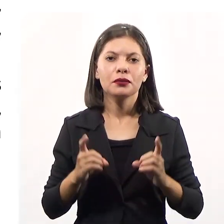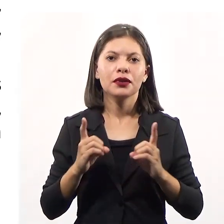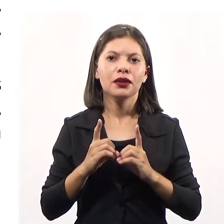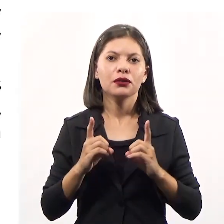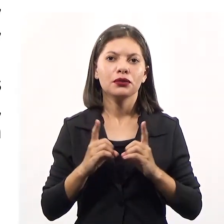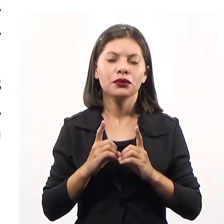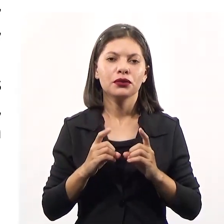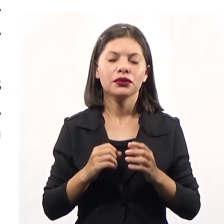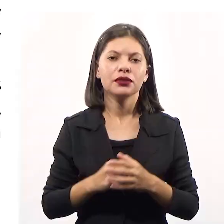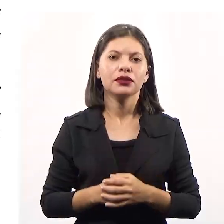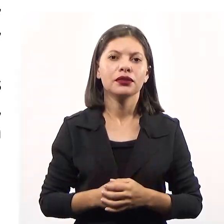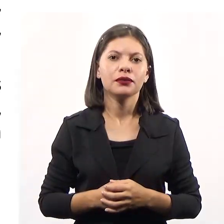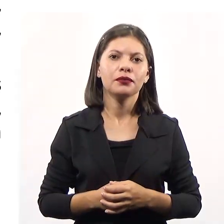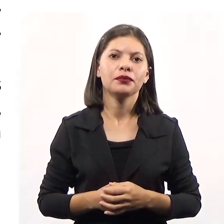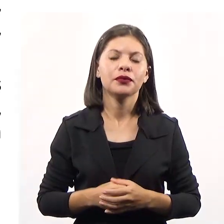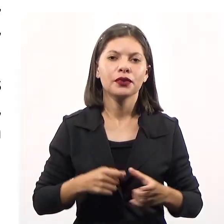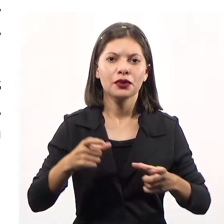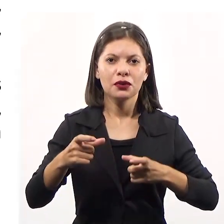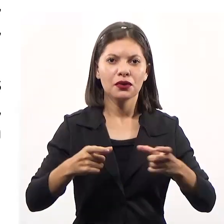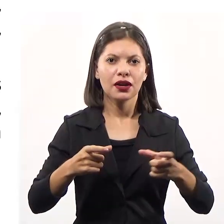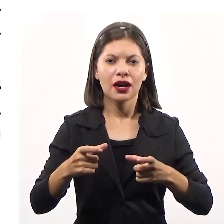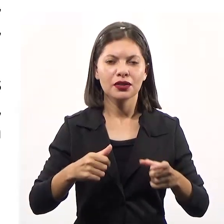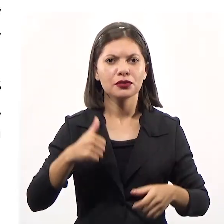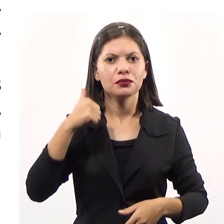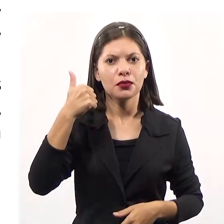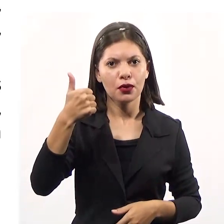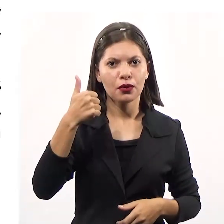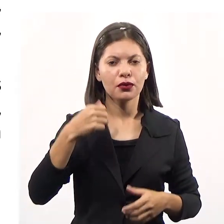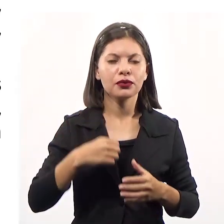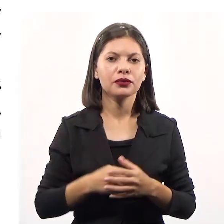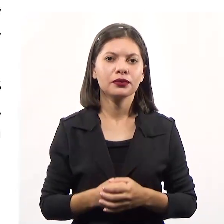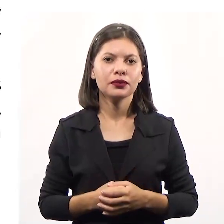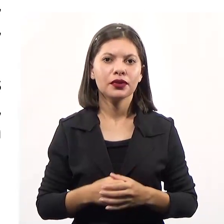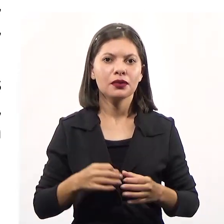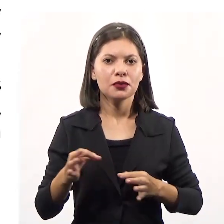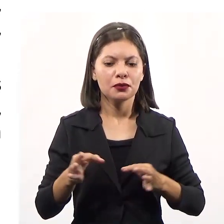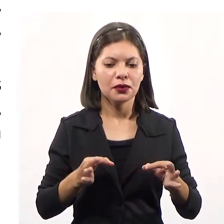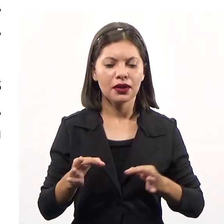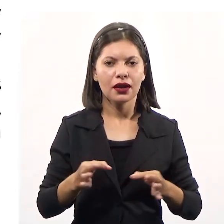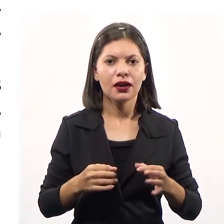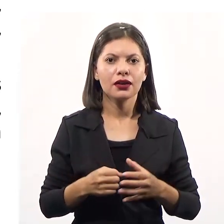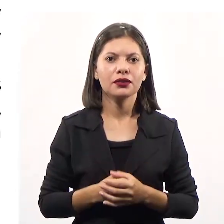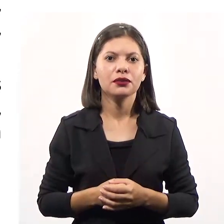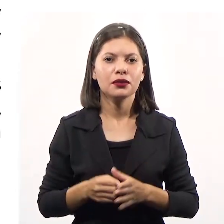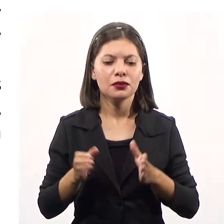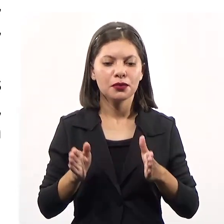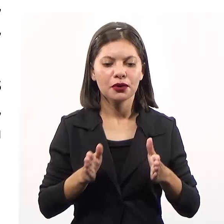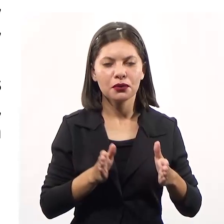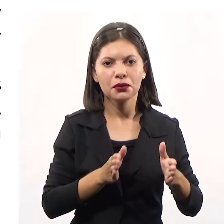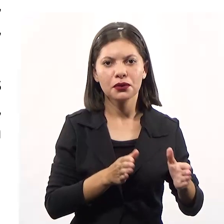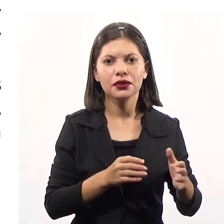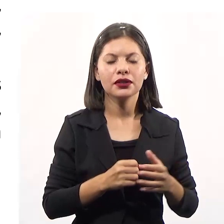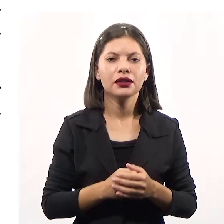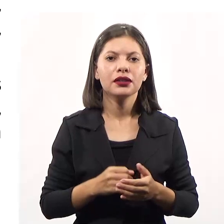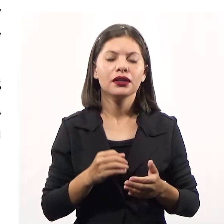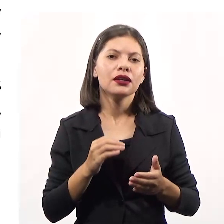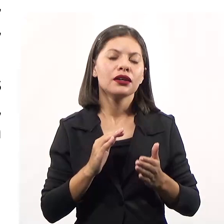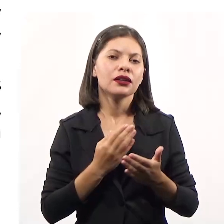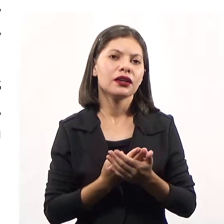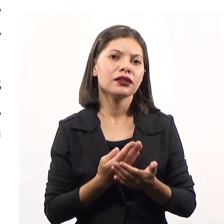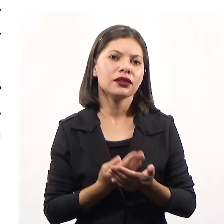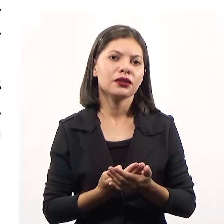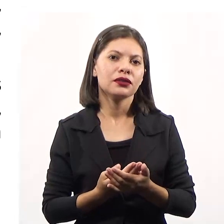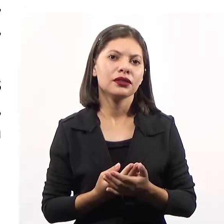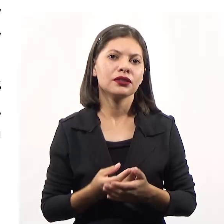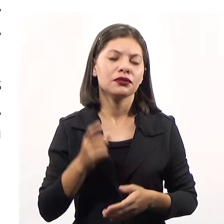edifícios públicos, bem situados e saudáveis e apropriados à boa ordem e economia das aulas. Isso aí, pessoal, vocês